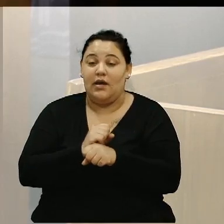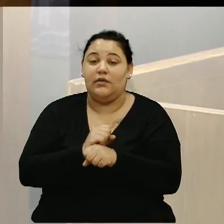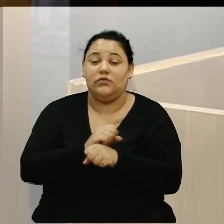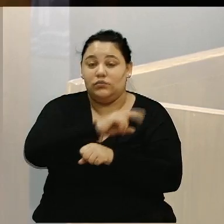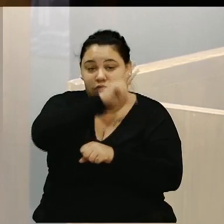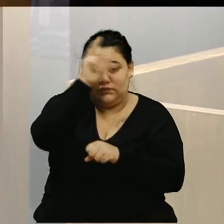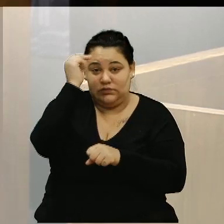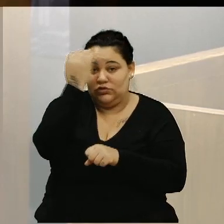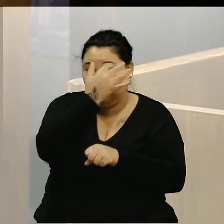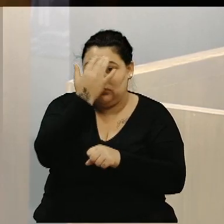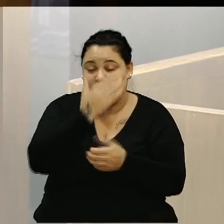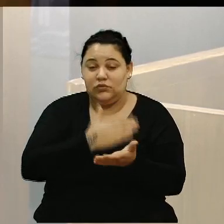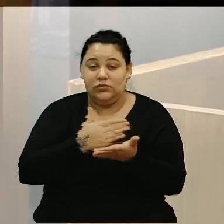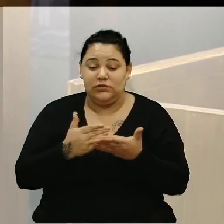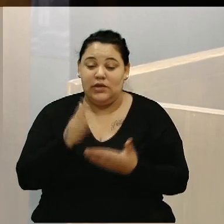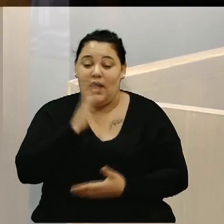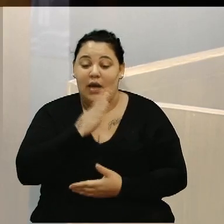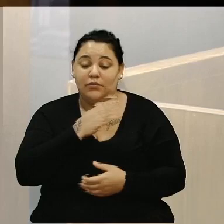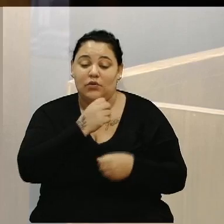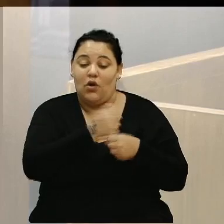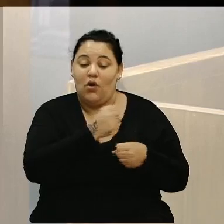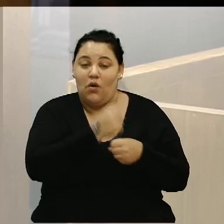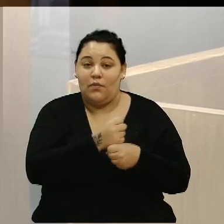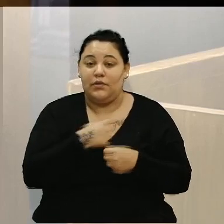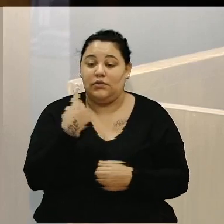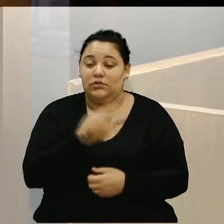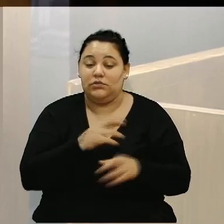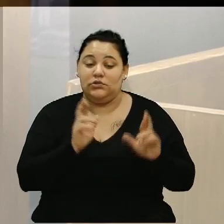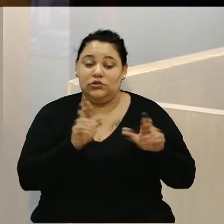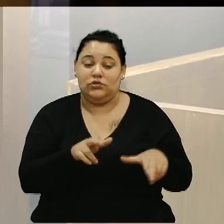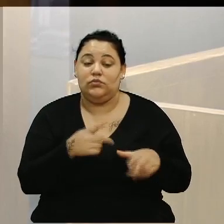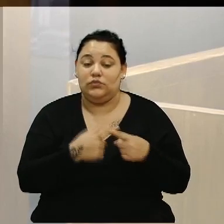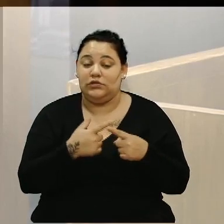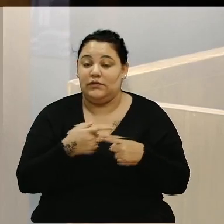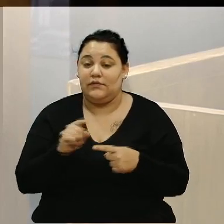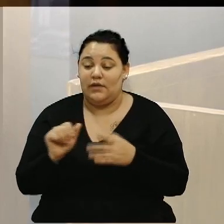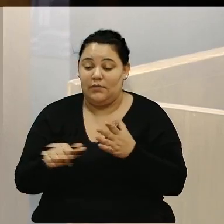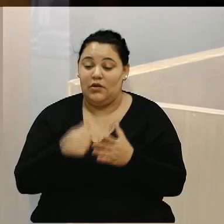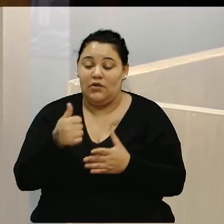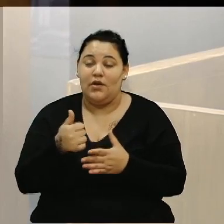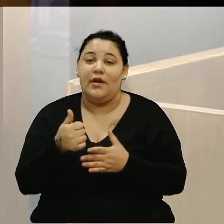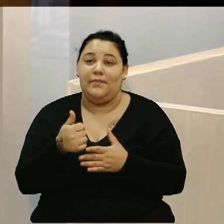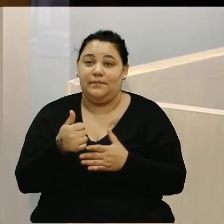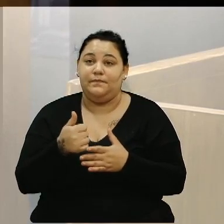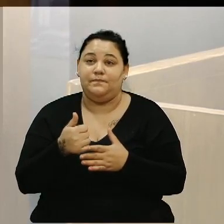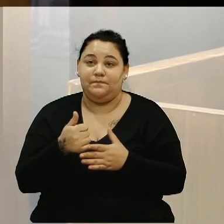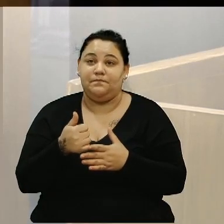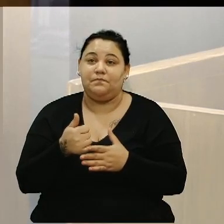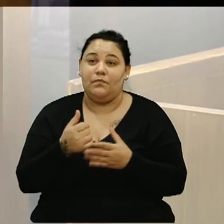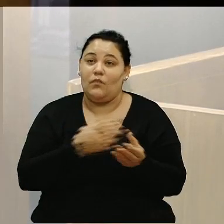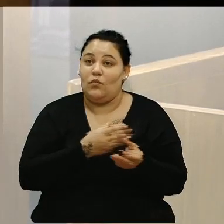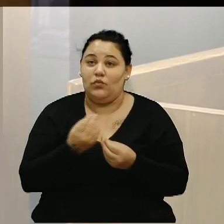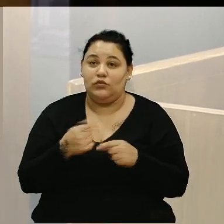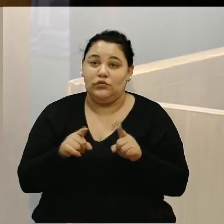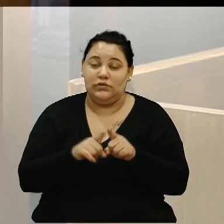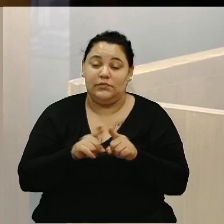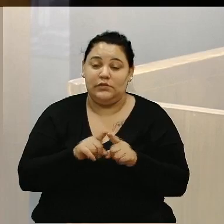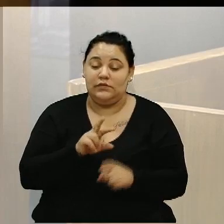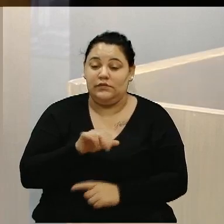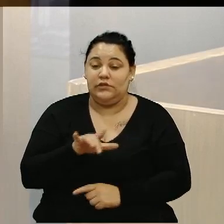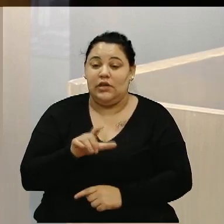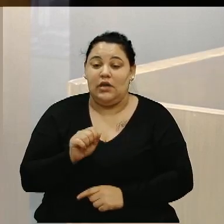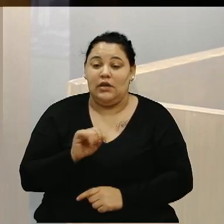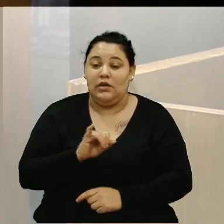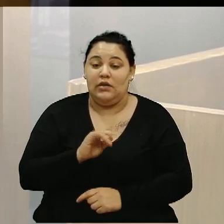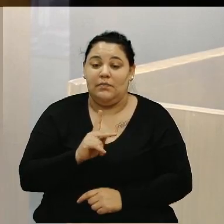então, inicie logo essas obras na nossa região, porque vai melhorar não somente os alagamentos no Cristo Redentor e Vila Ipiranga, mas